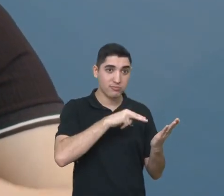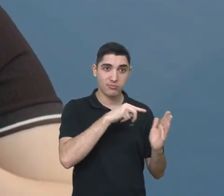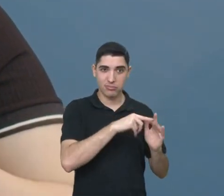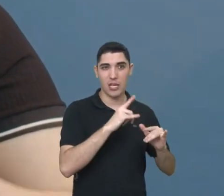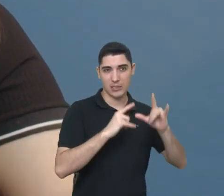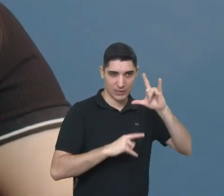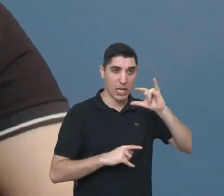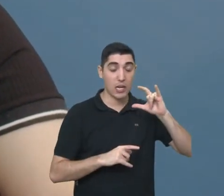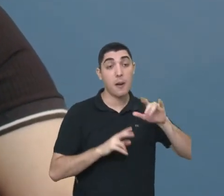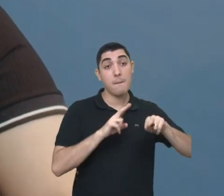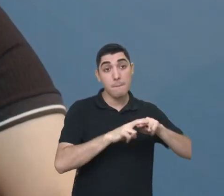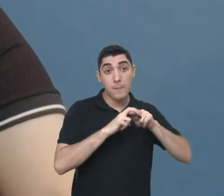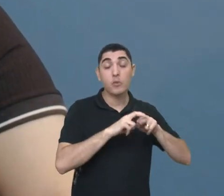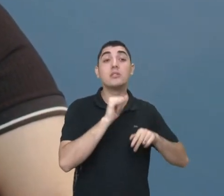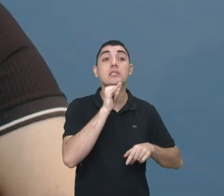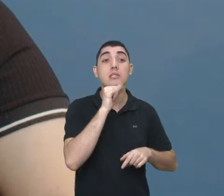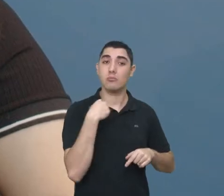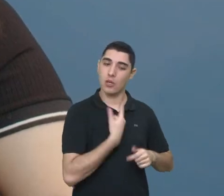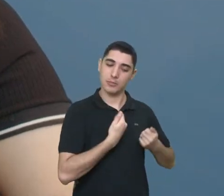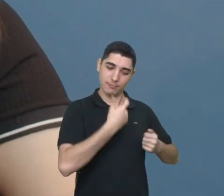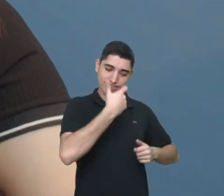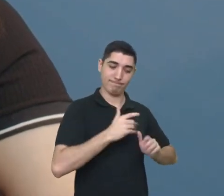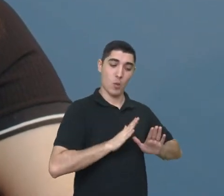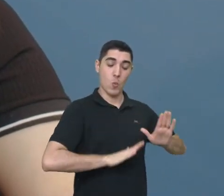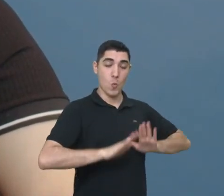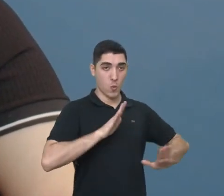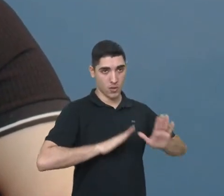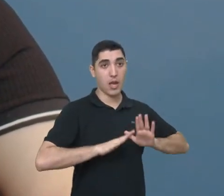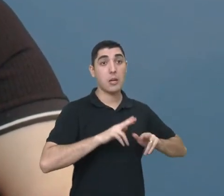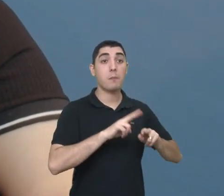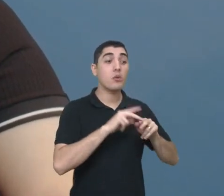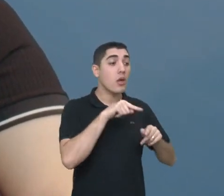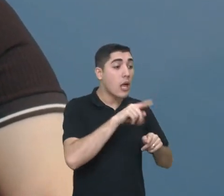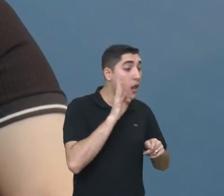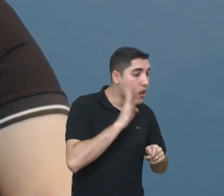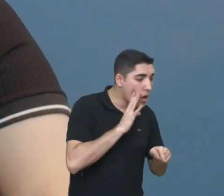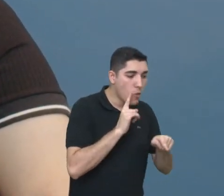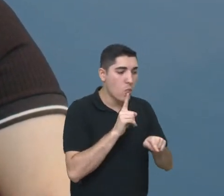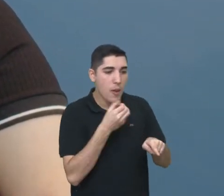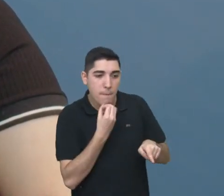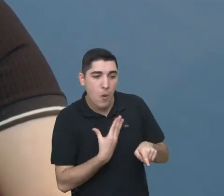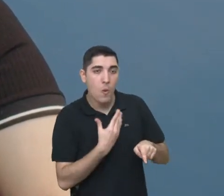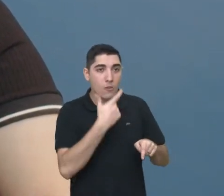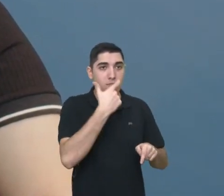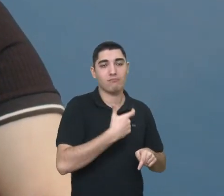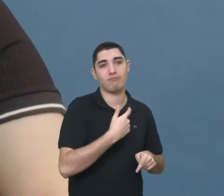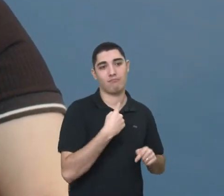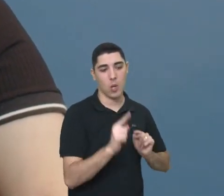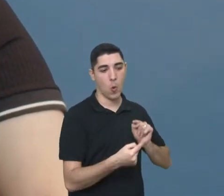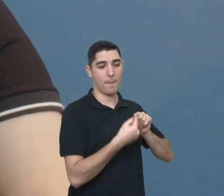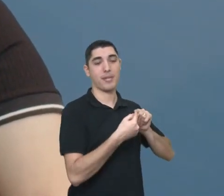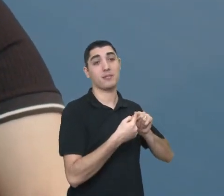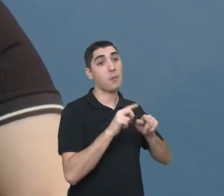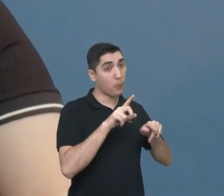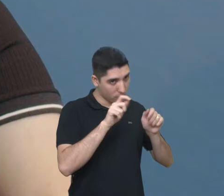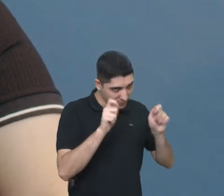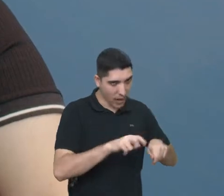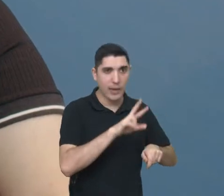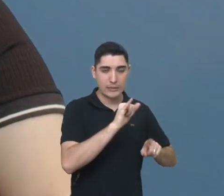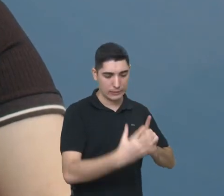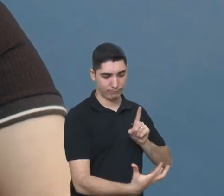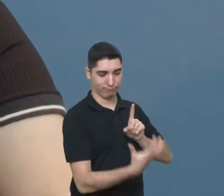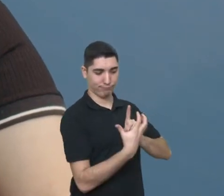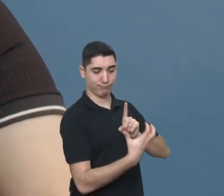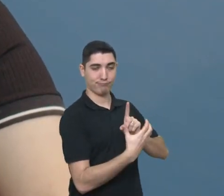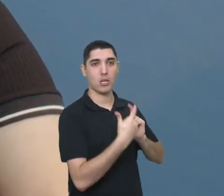começar a ter mais esse autocuidado também, para conseguir filtrar o que interessa e não interessa para a gente. Porque com certeza influencia,